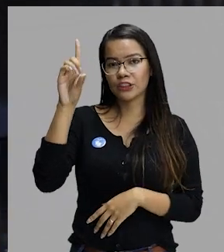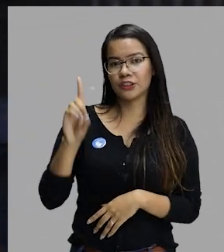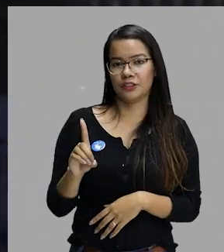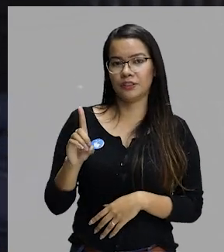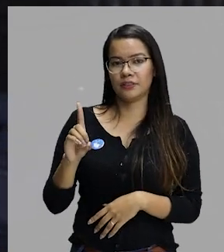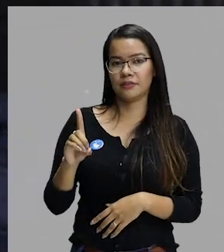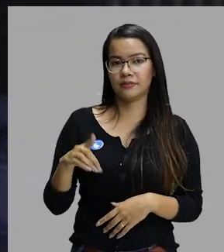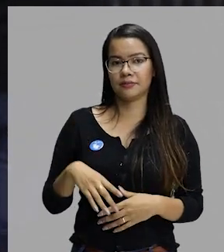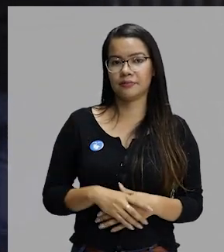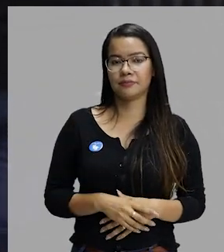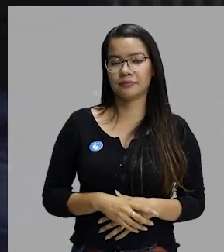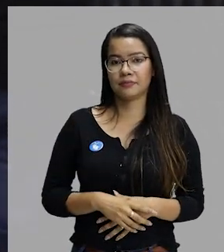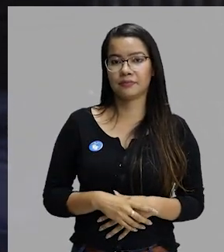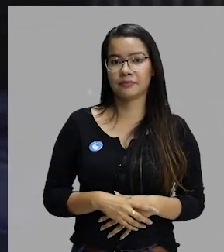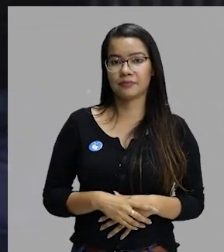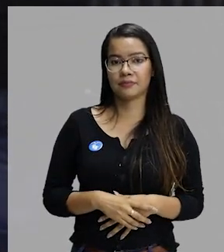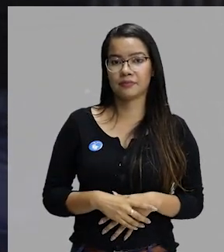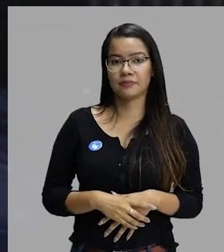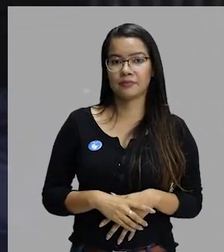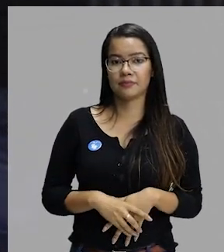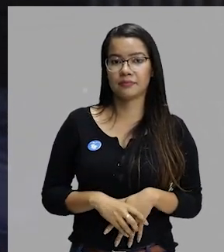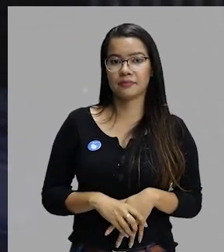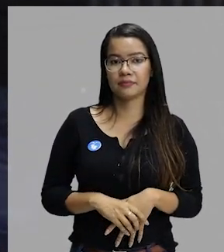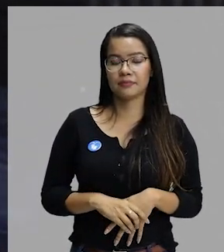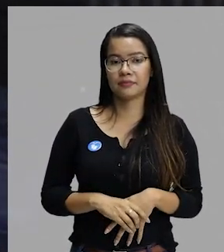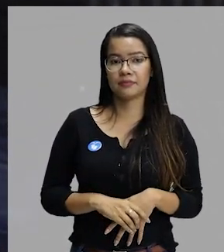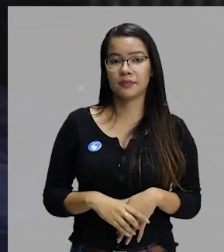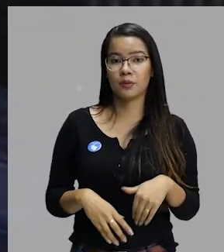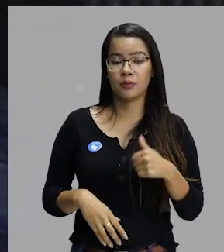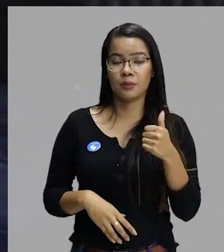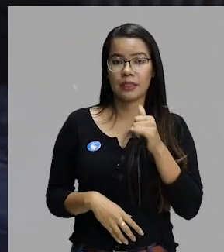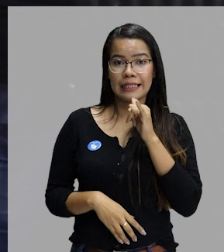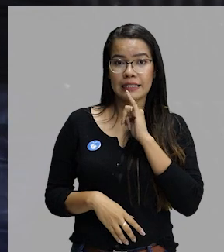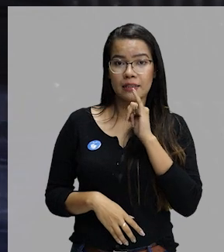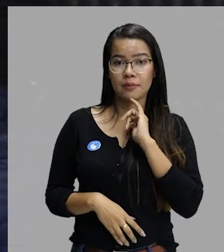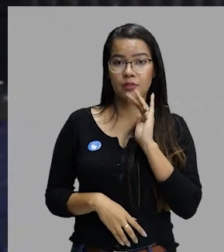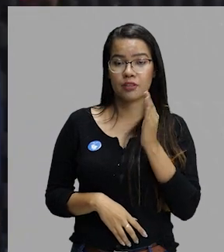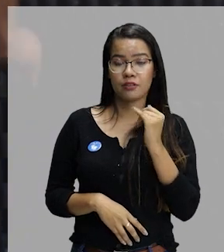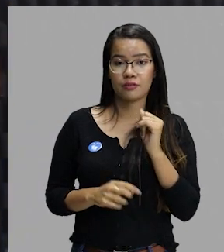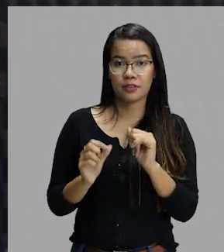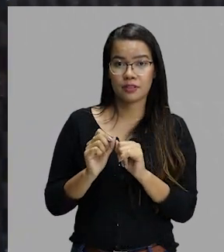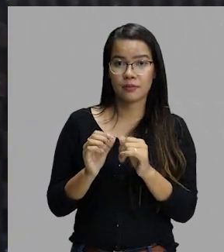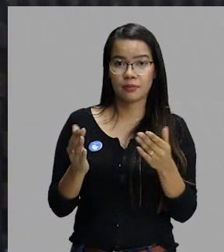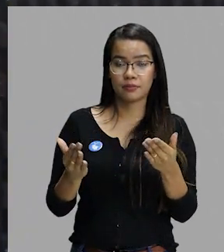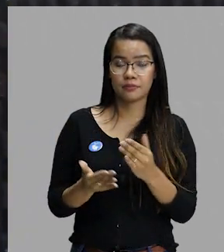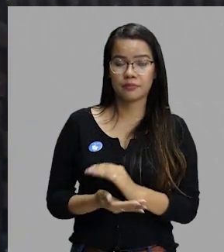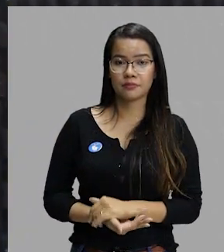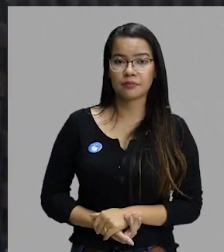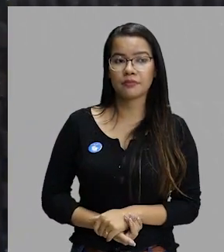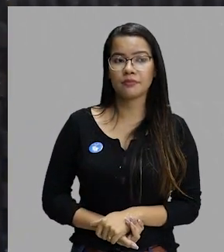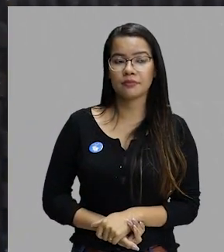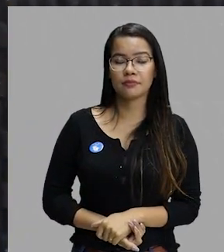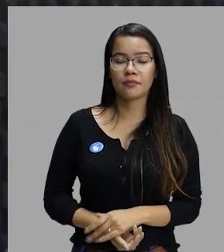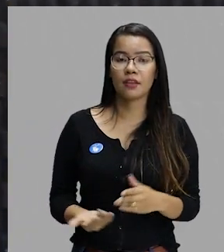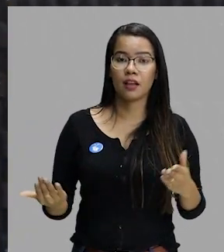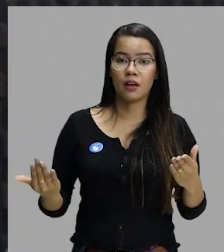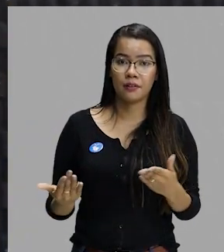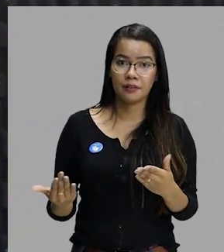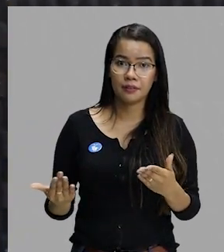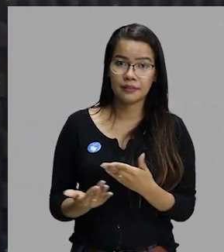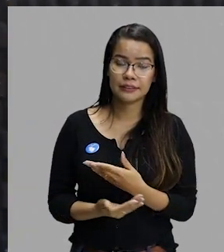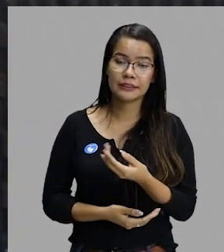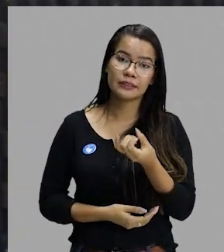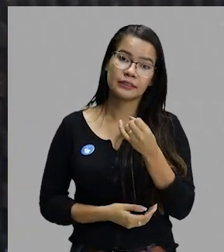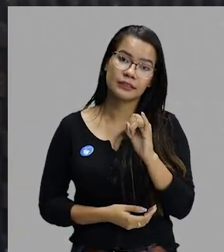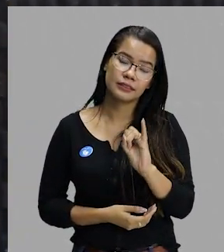para a direita, que foi o primeiro exemplo que nós fizemos, ó. Certo? Agora,